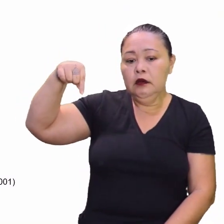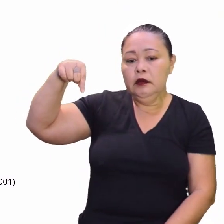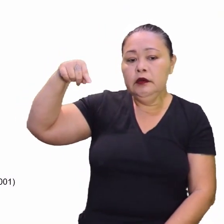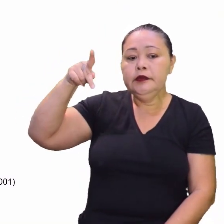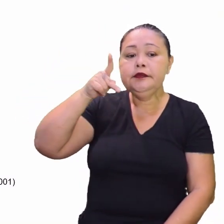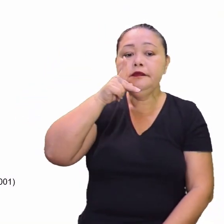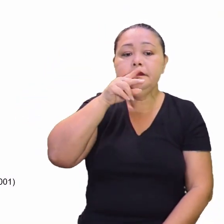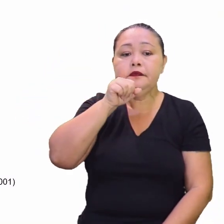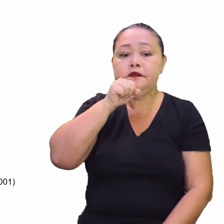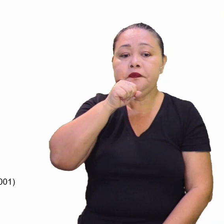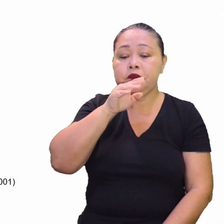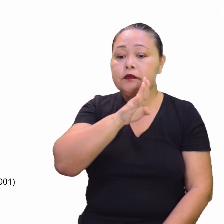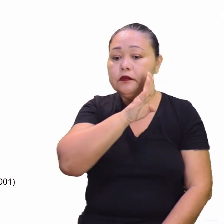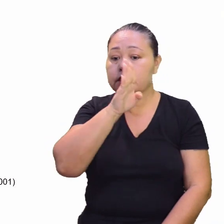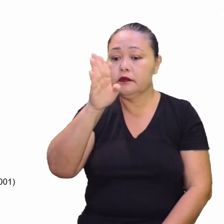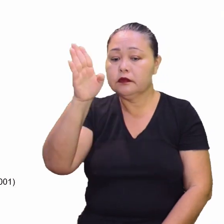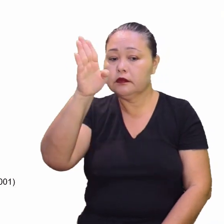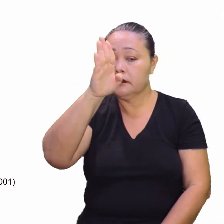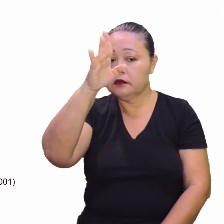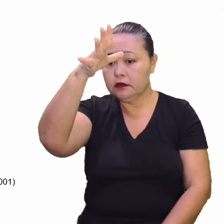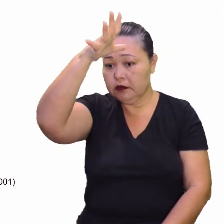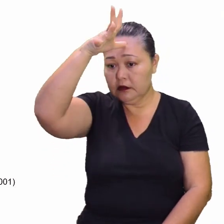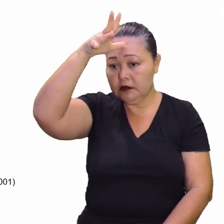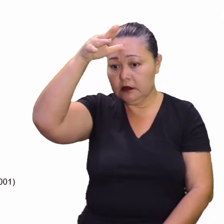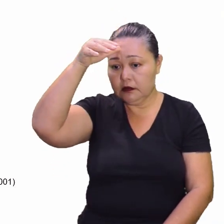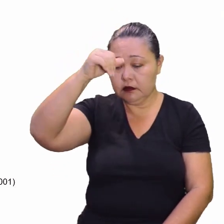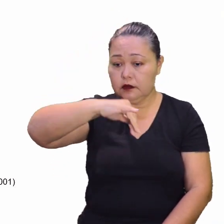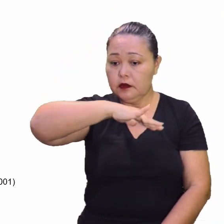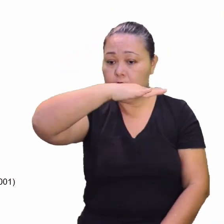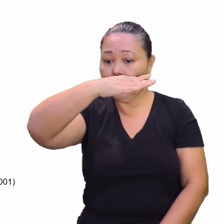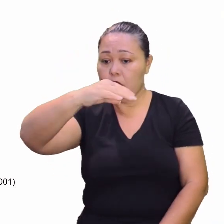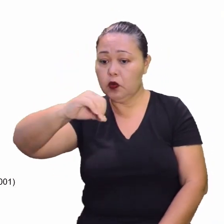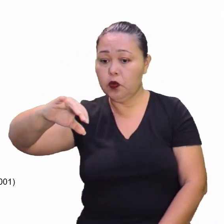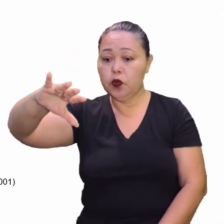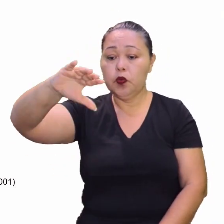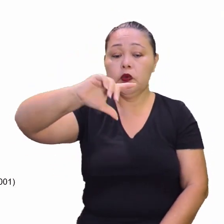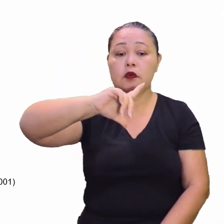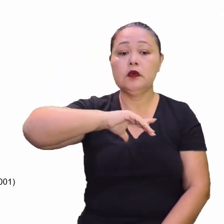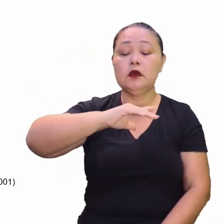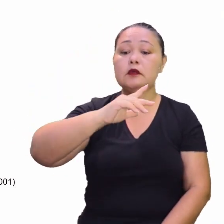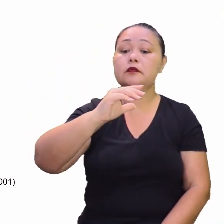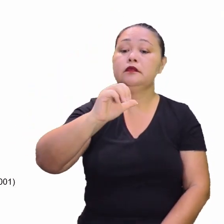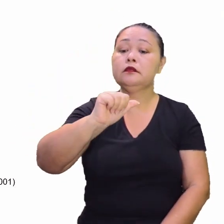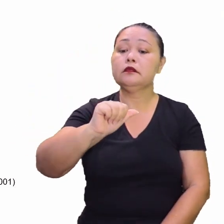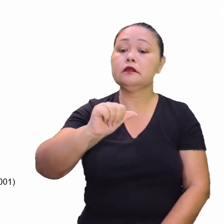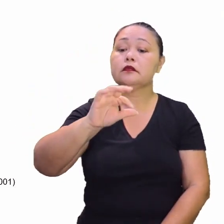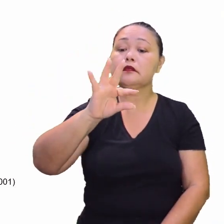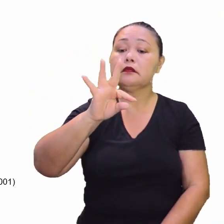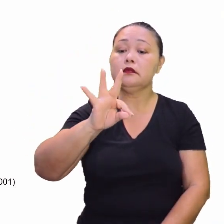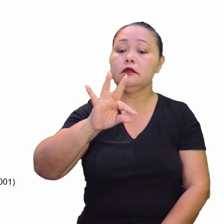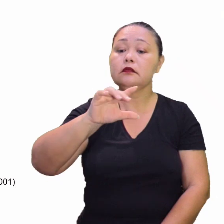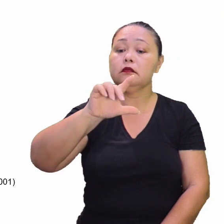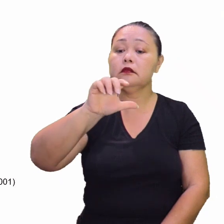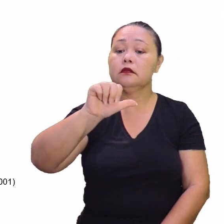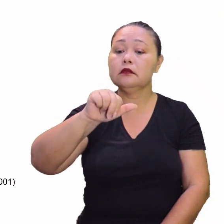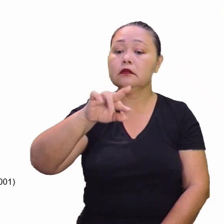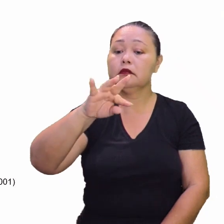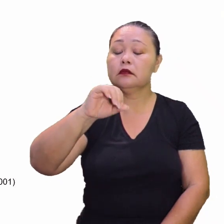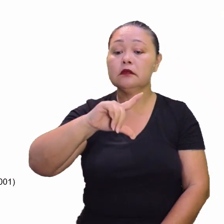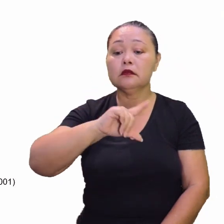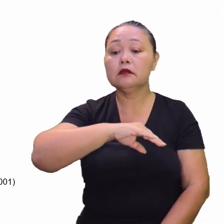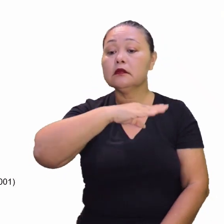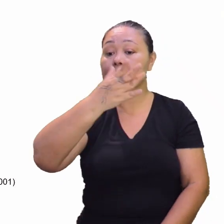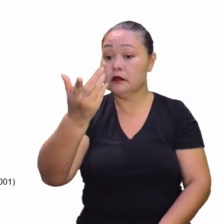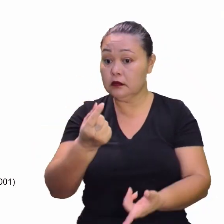para o Amazonas e daqui pegando o Oceano Atlântico, aqui é uma rota